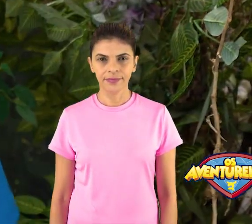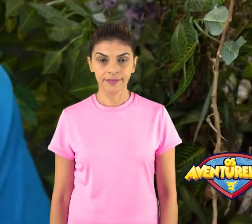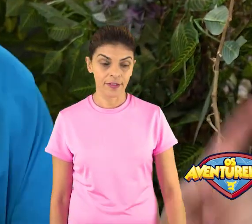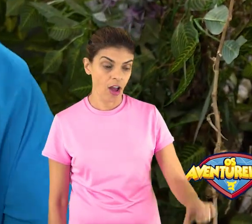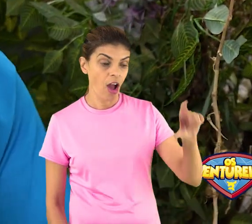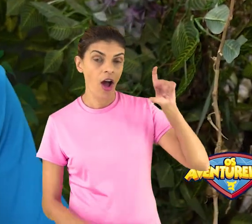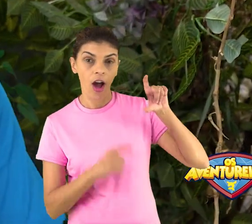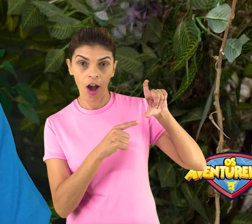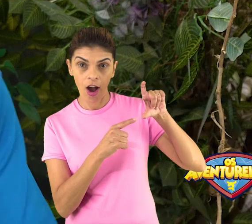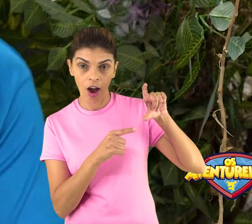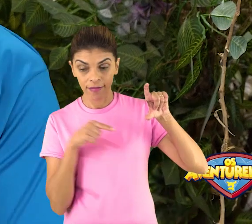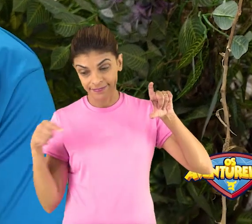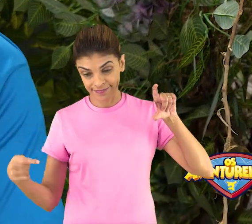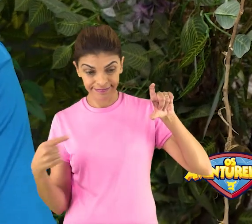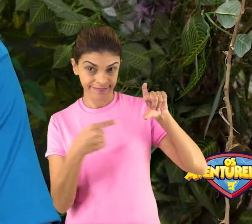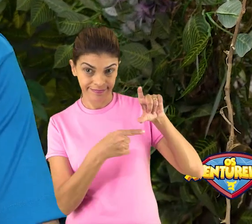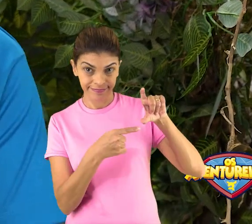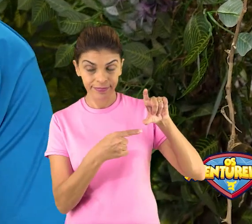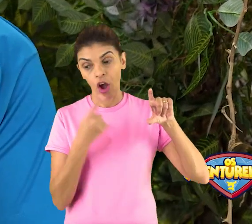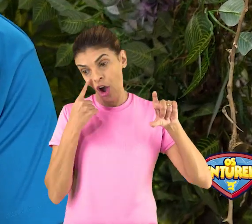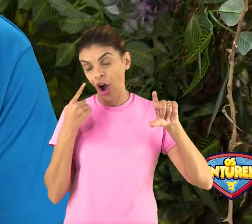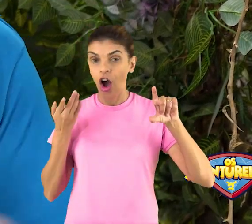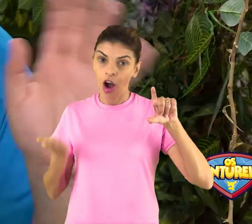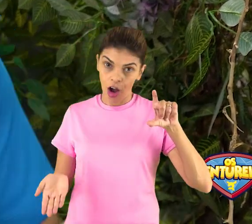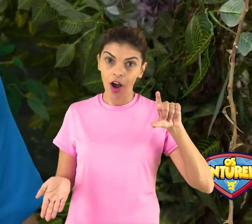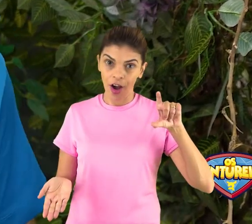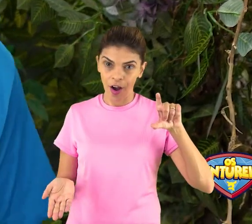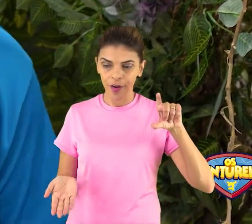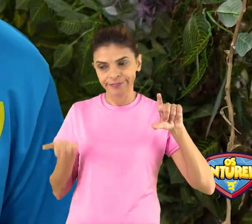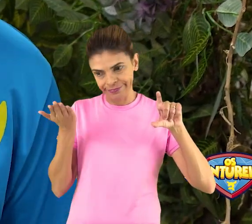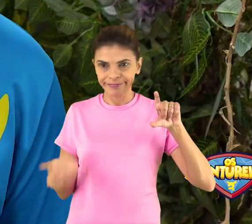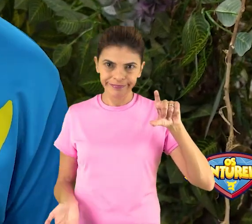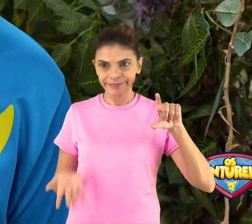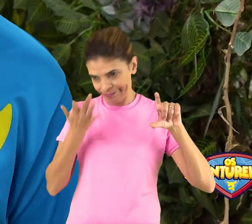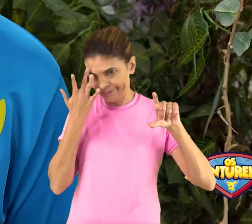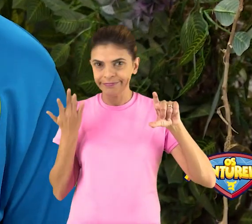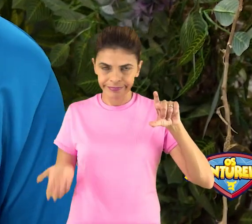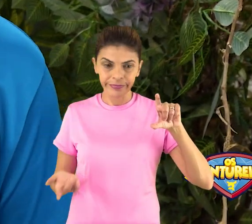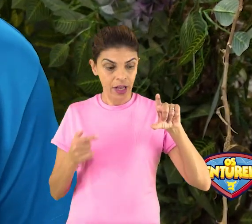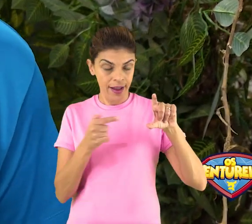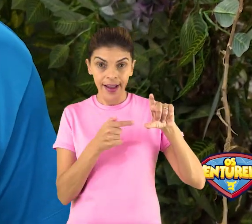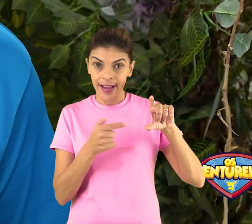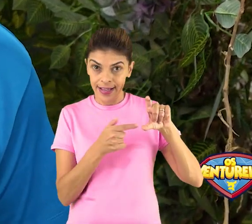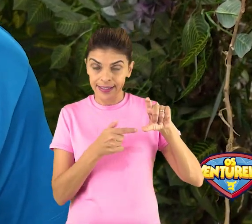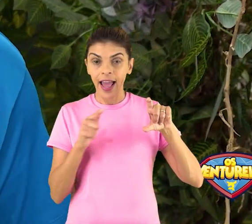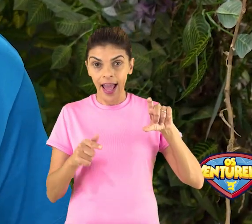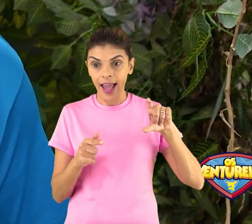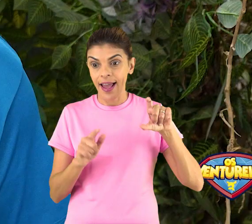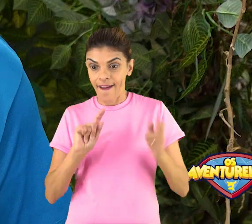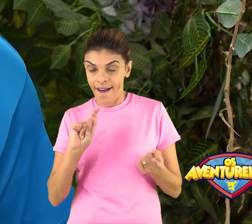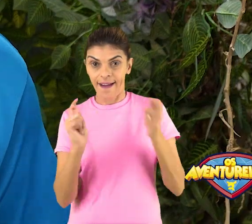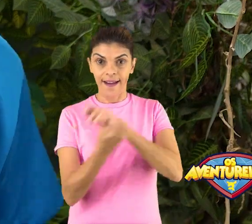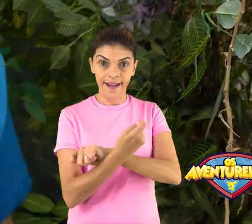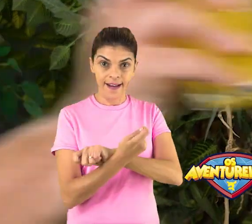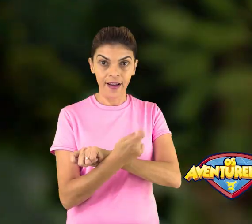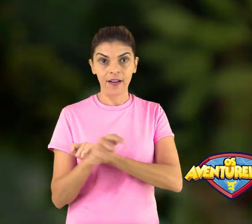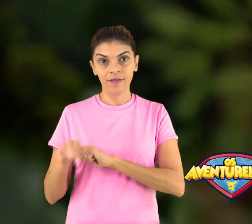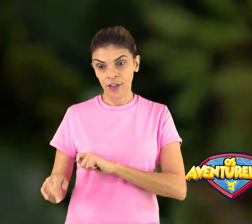Olha aqui, prato de comida. Quer dizer, cidadão, essa daqui é a poção